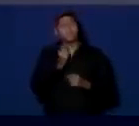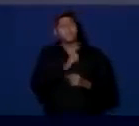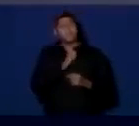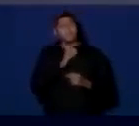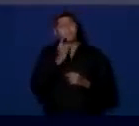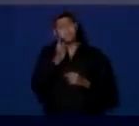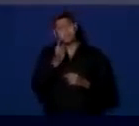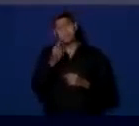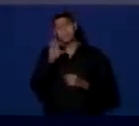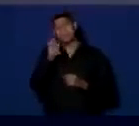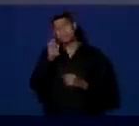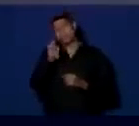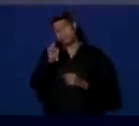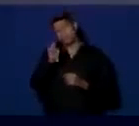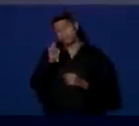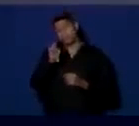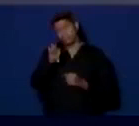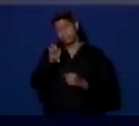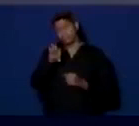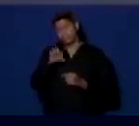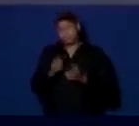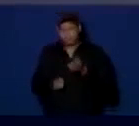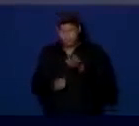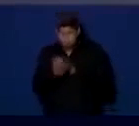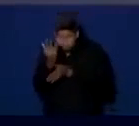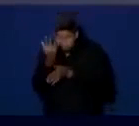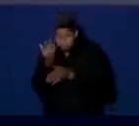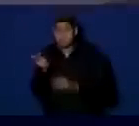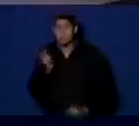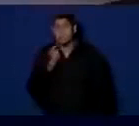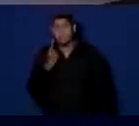de 1900, desde a Constituinte, né,